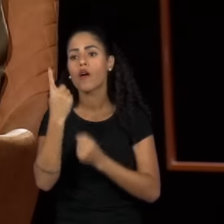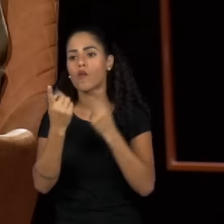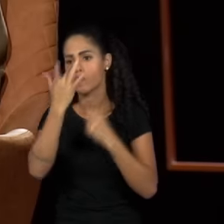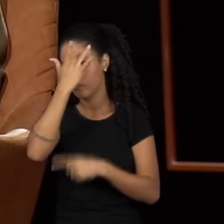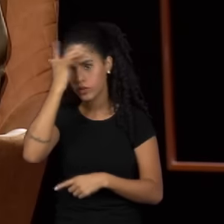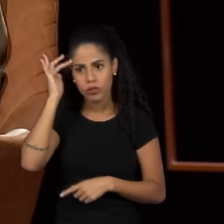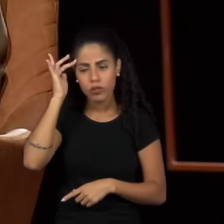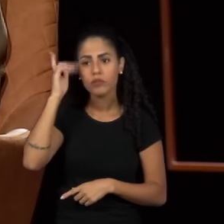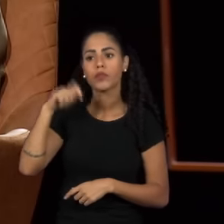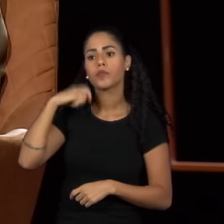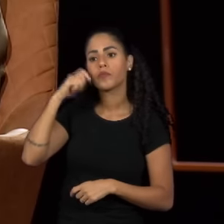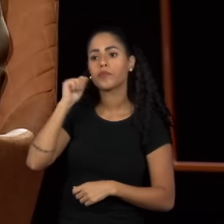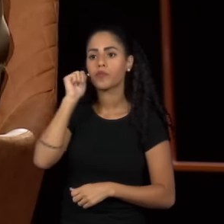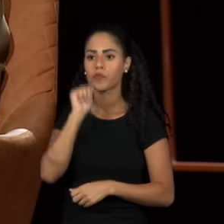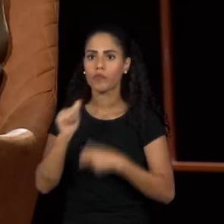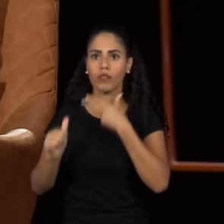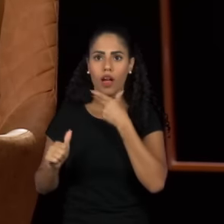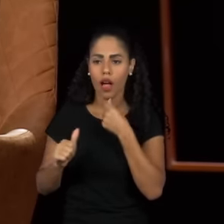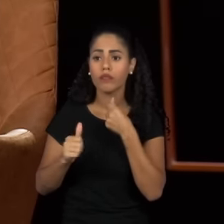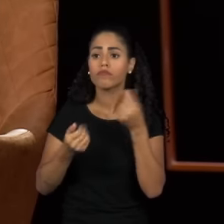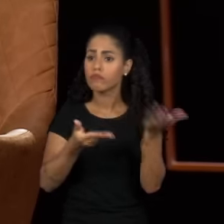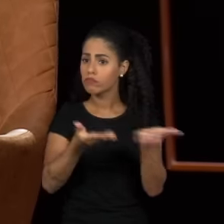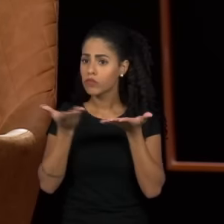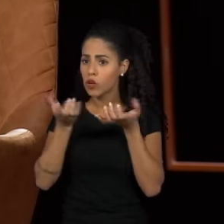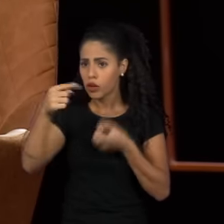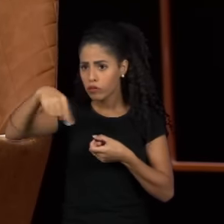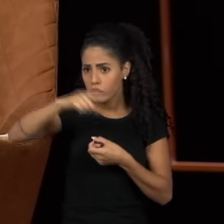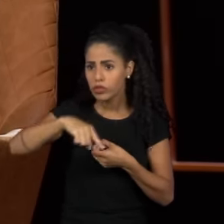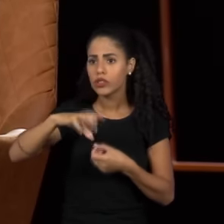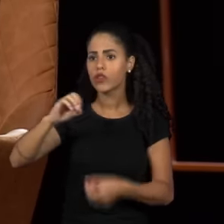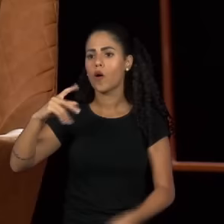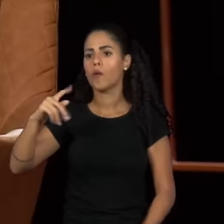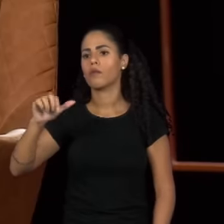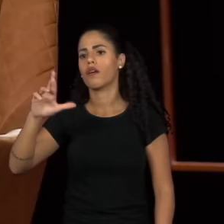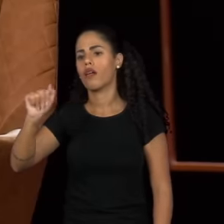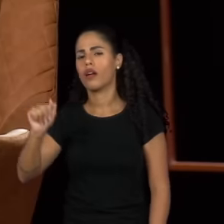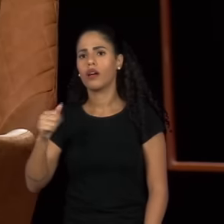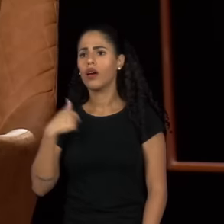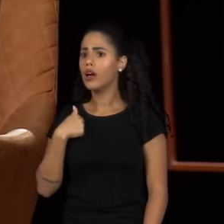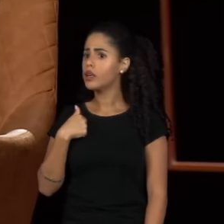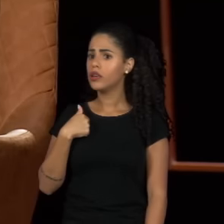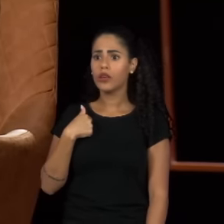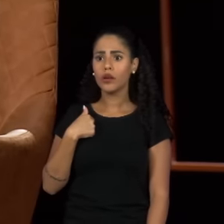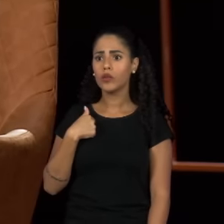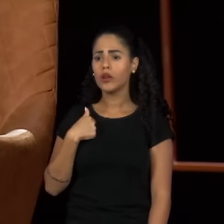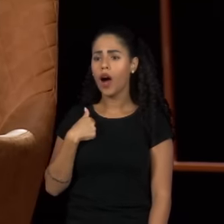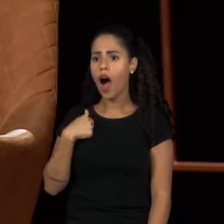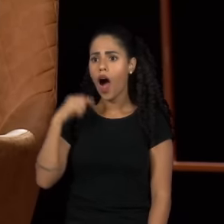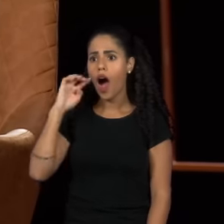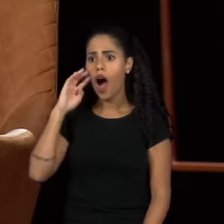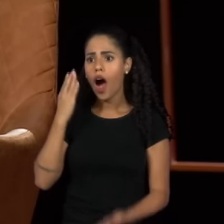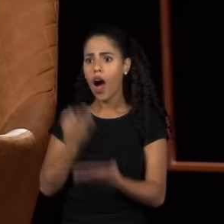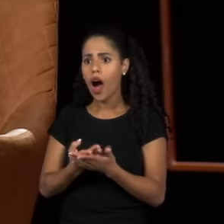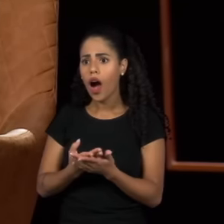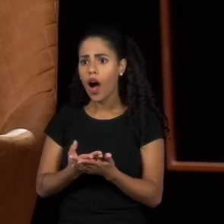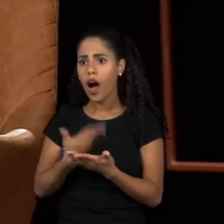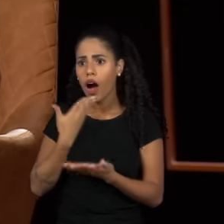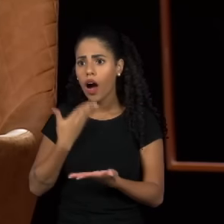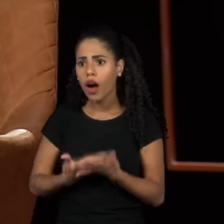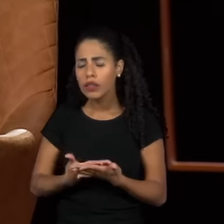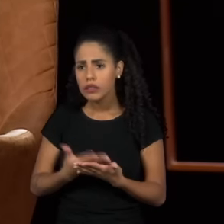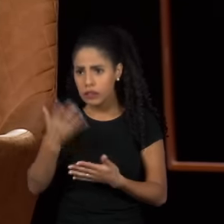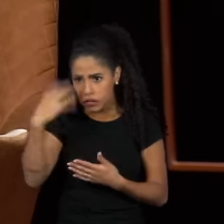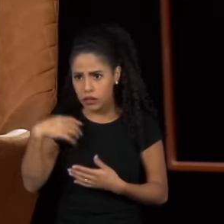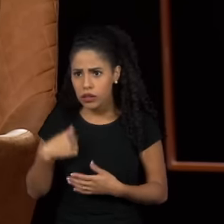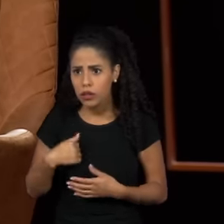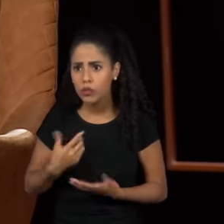parte da companhia Dry Opera. Eu quero vocês comigo. Eu não acreditei que eu estava nesse bolinho. Mas